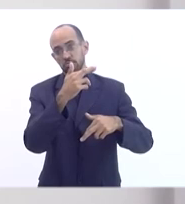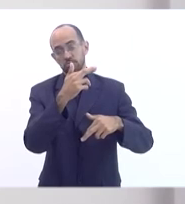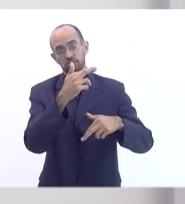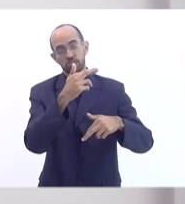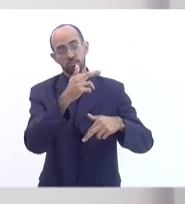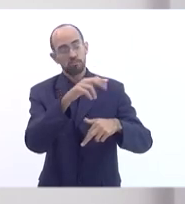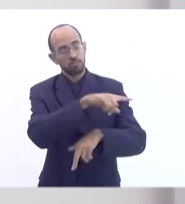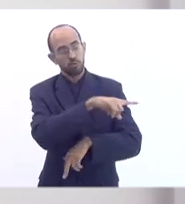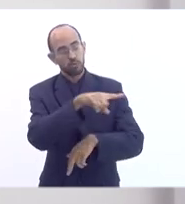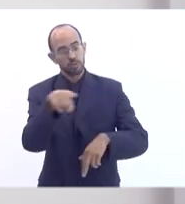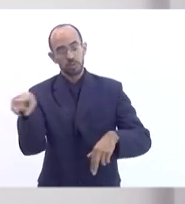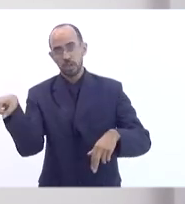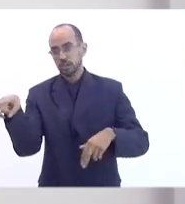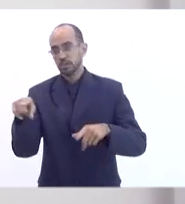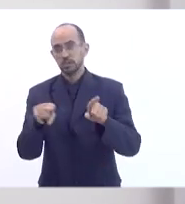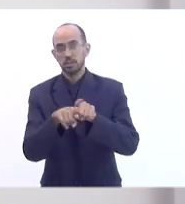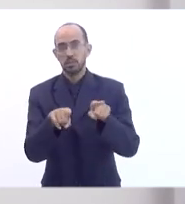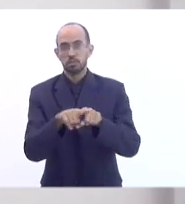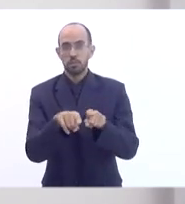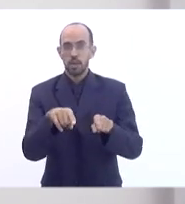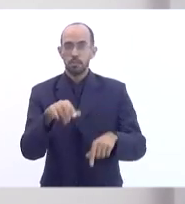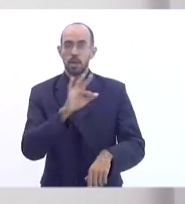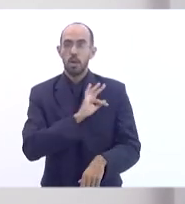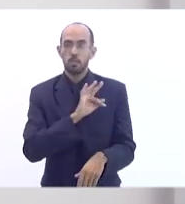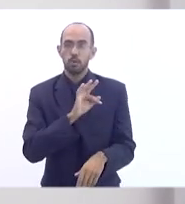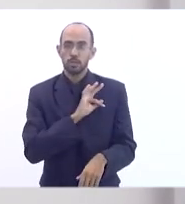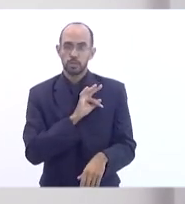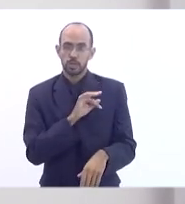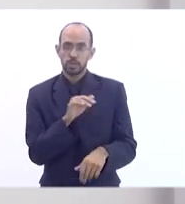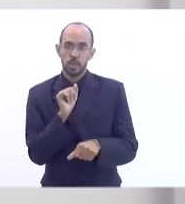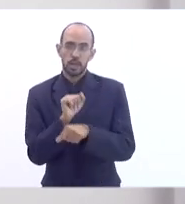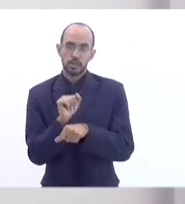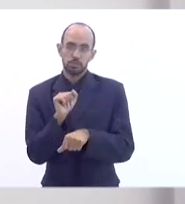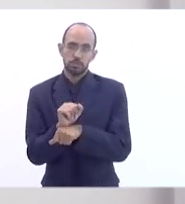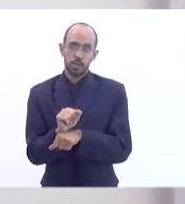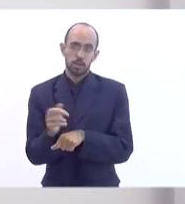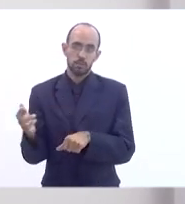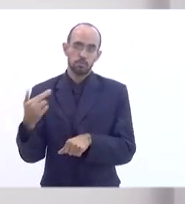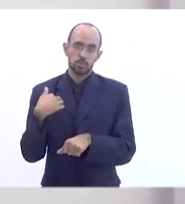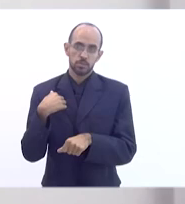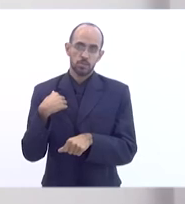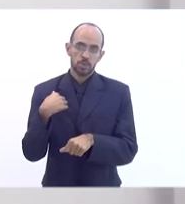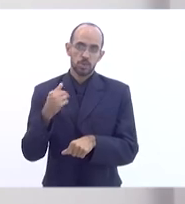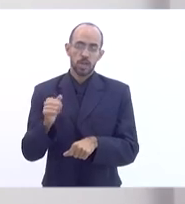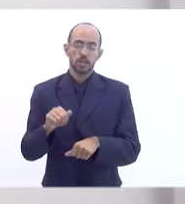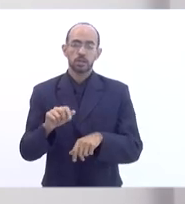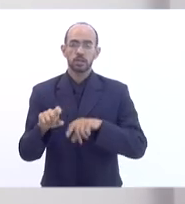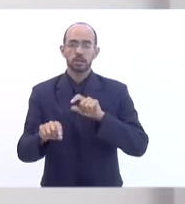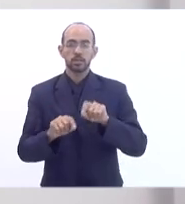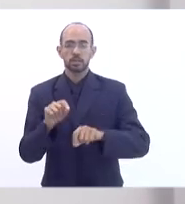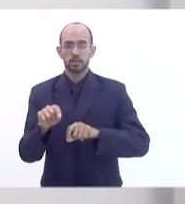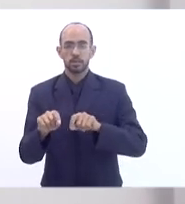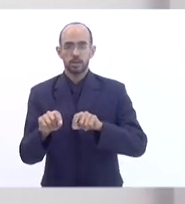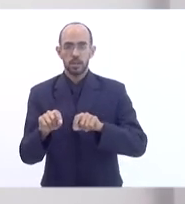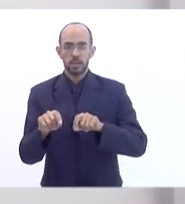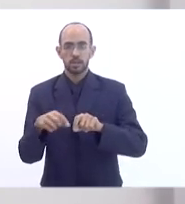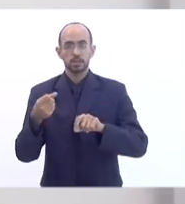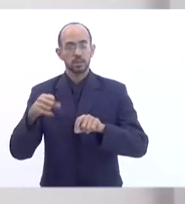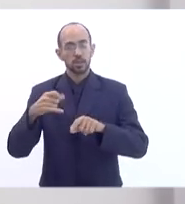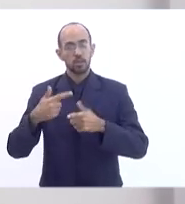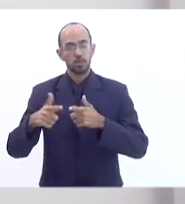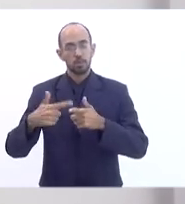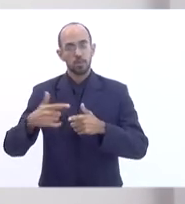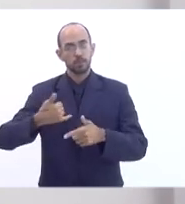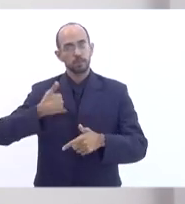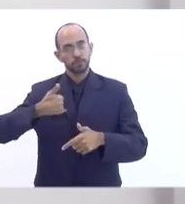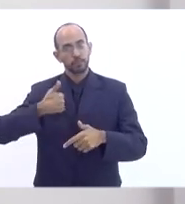senhores e pela polícia militar então estamos aguardando quem tiver só com problema na idade